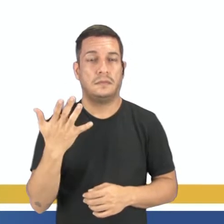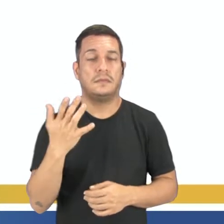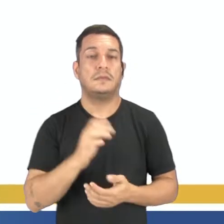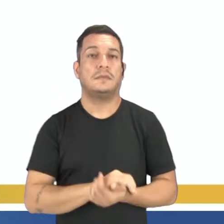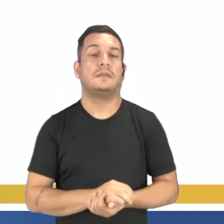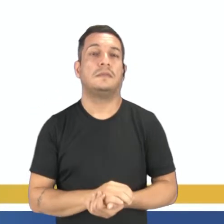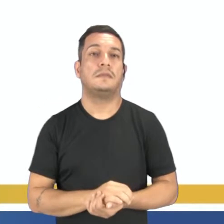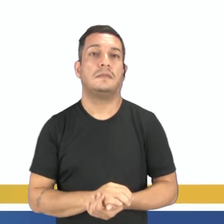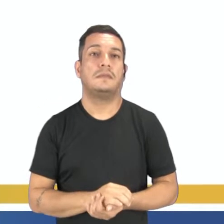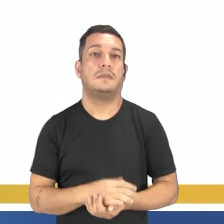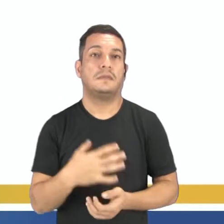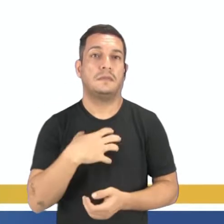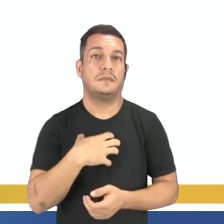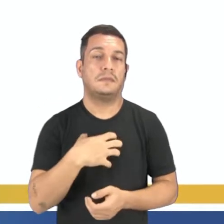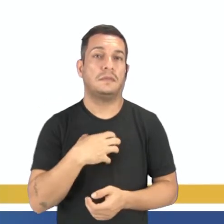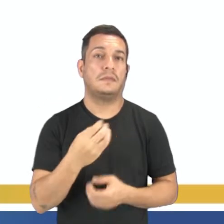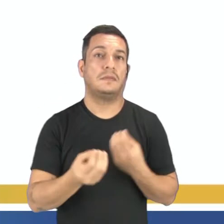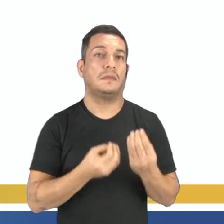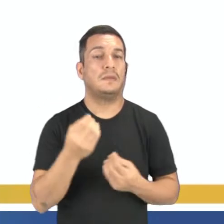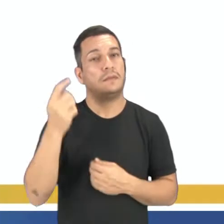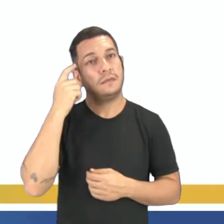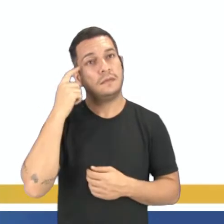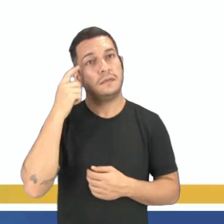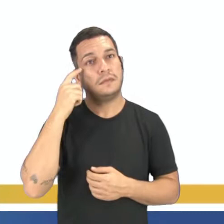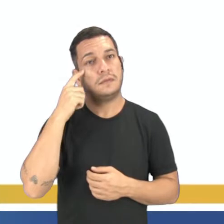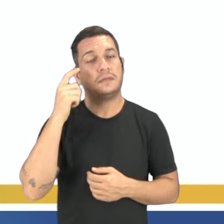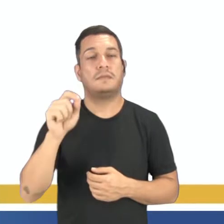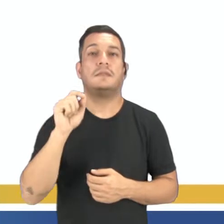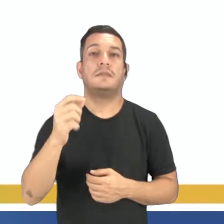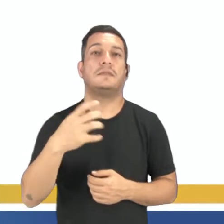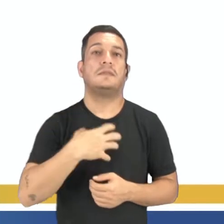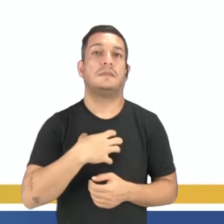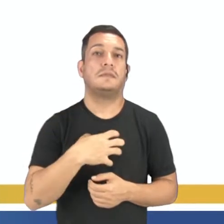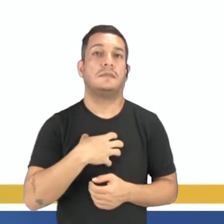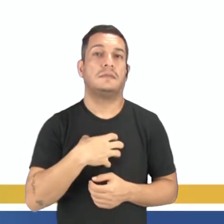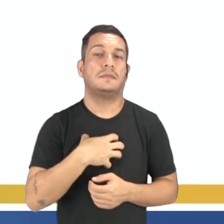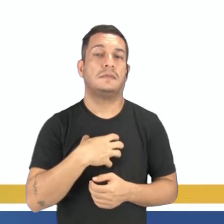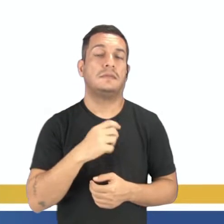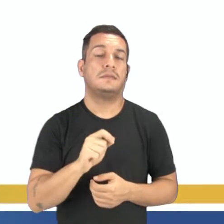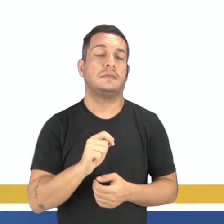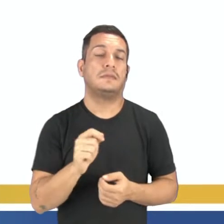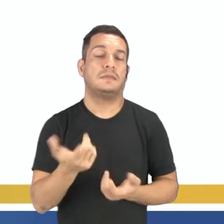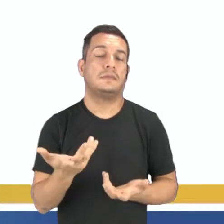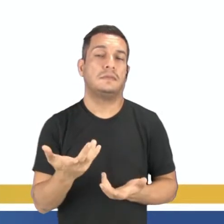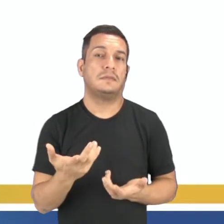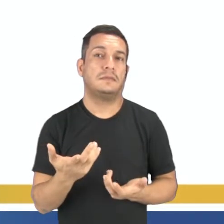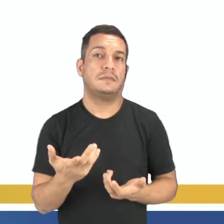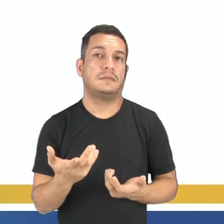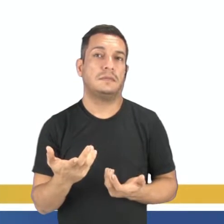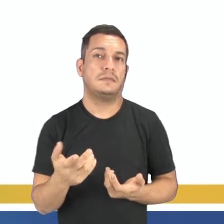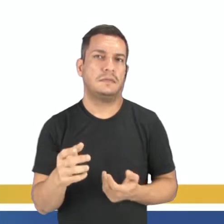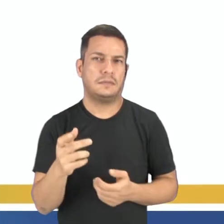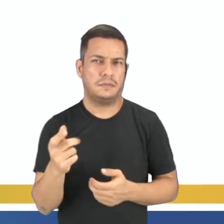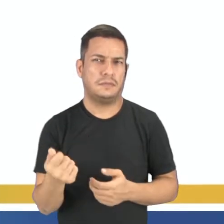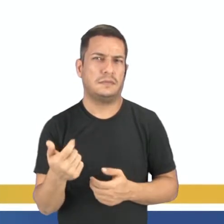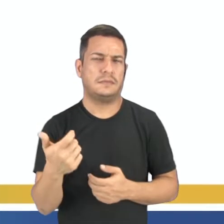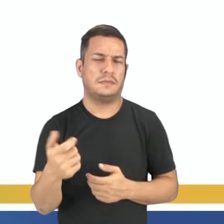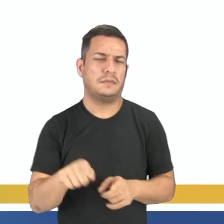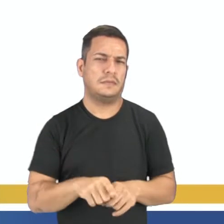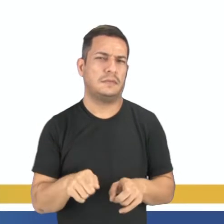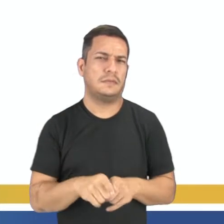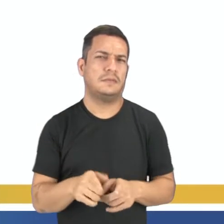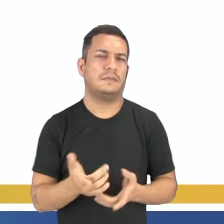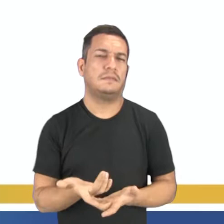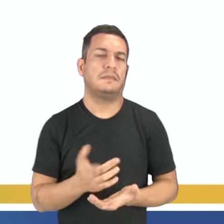Os sentimentos ordenam como os pensamentos devem. Sentimentos, não é sentimentos, tá meio esquisito isso.